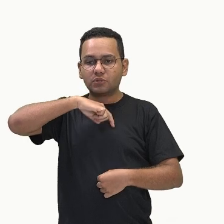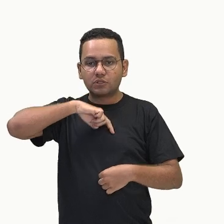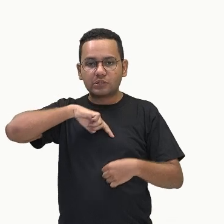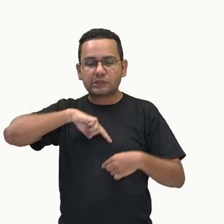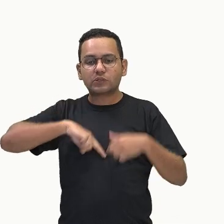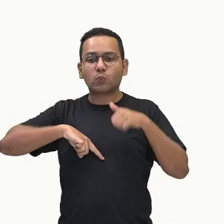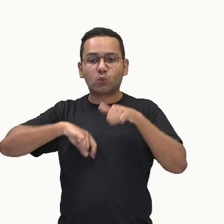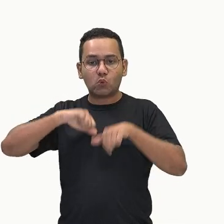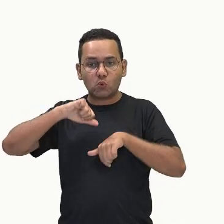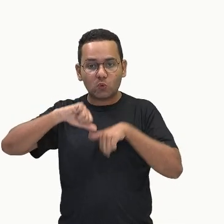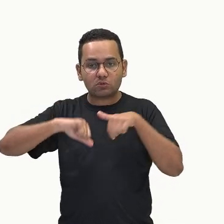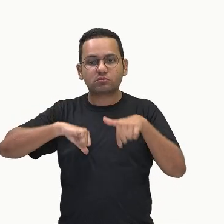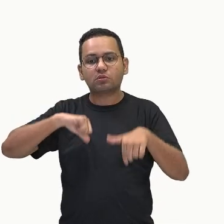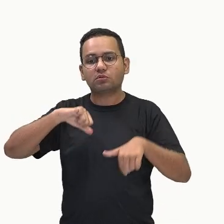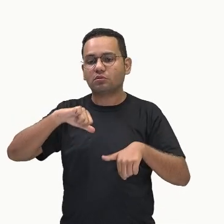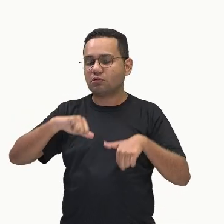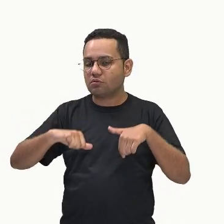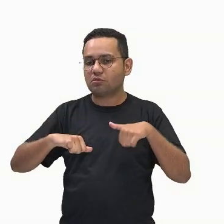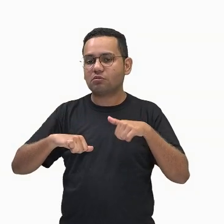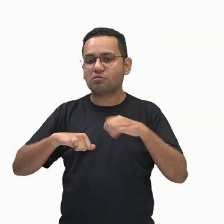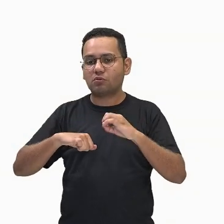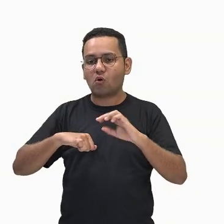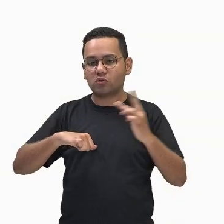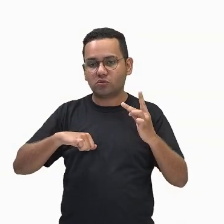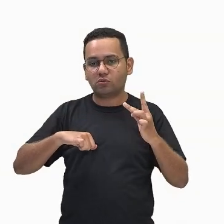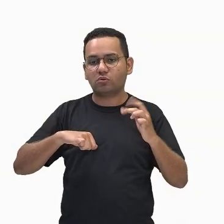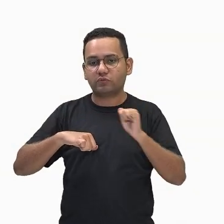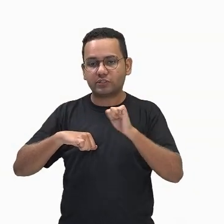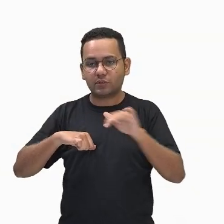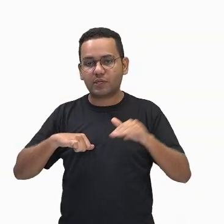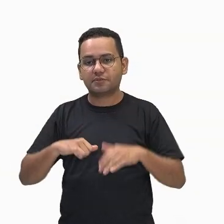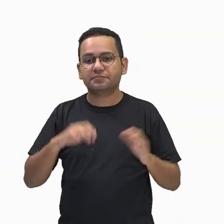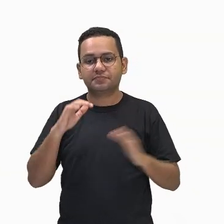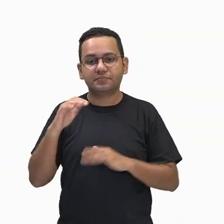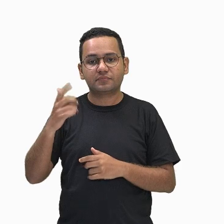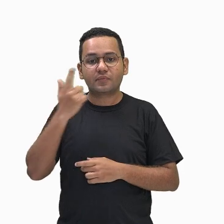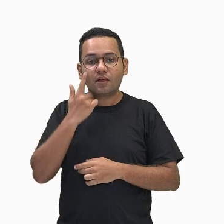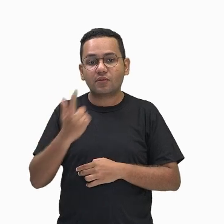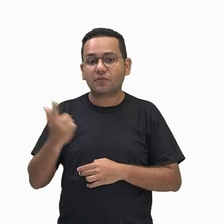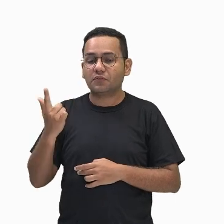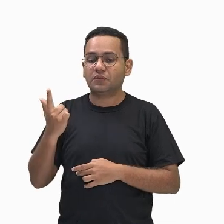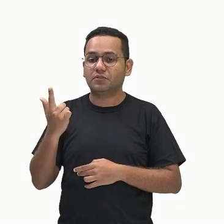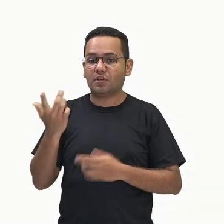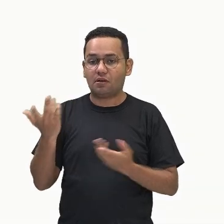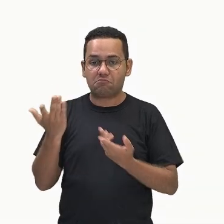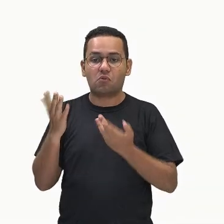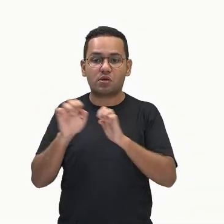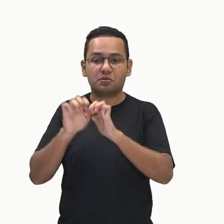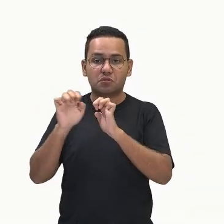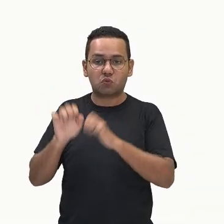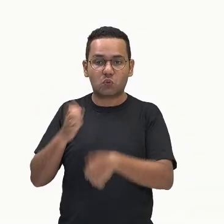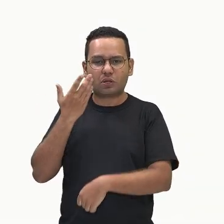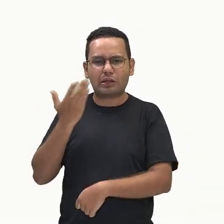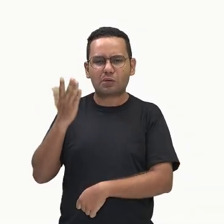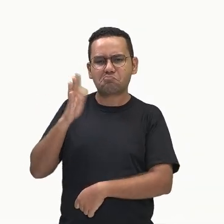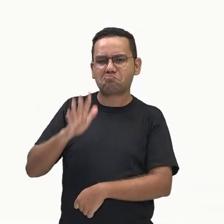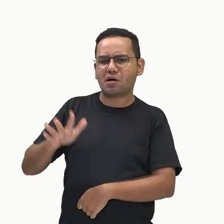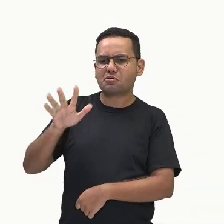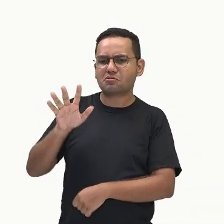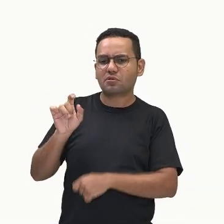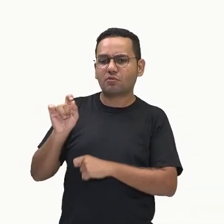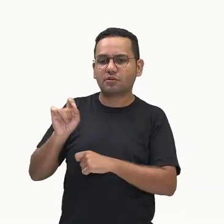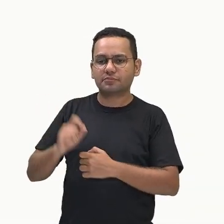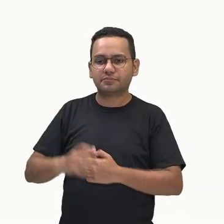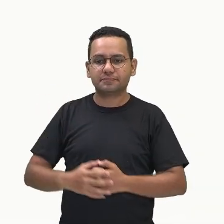aí, observando a estrutura que a médica está segurando agora. O que isso